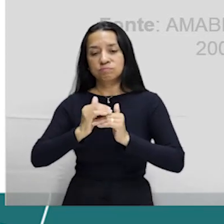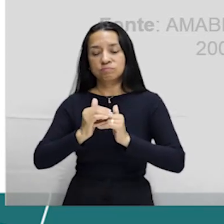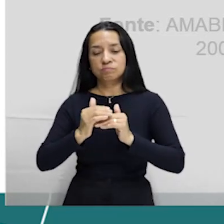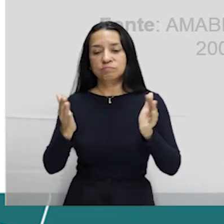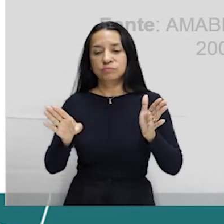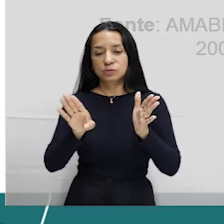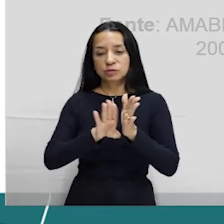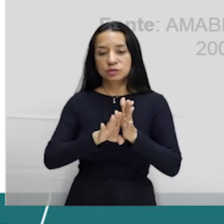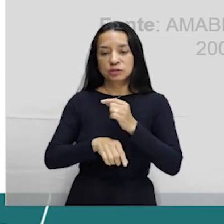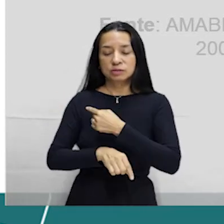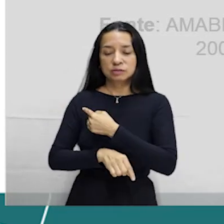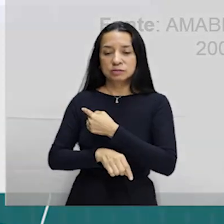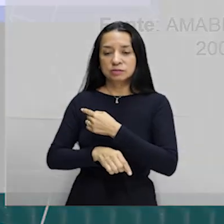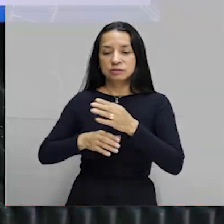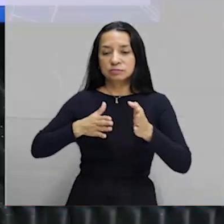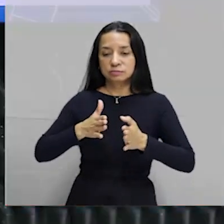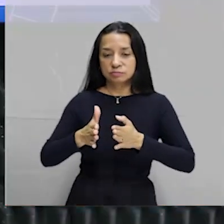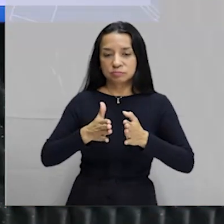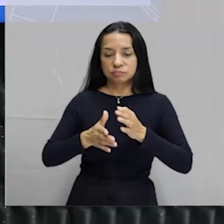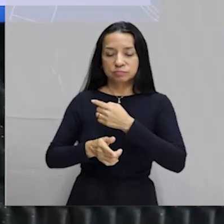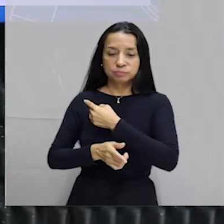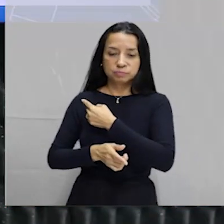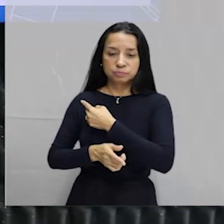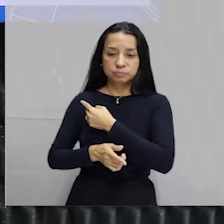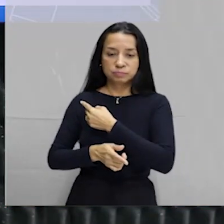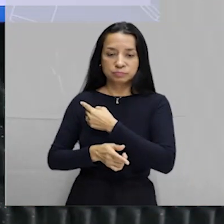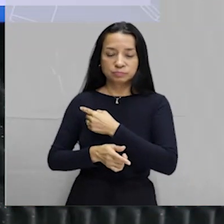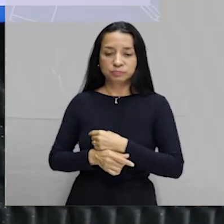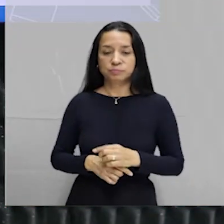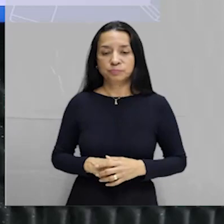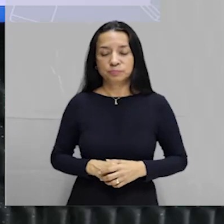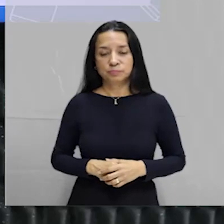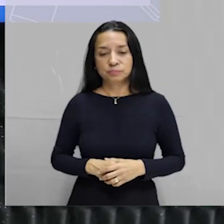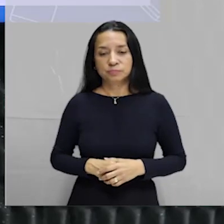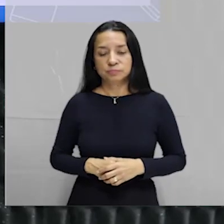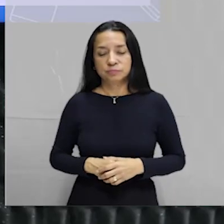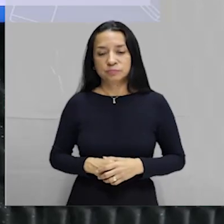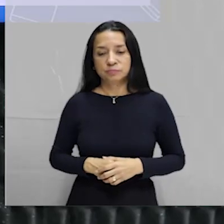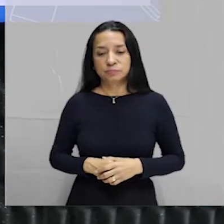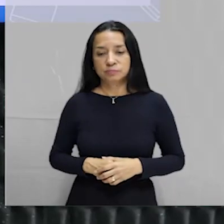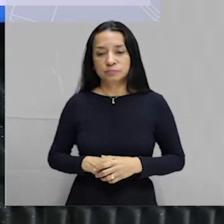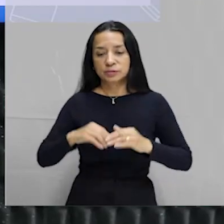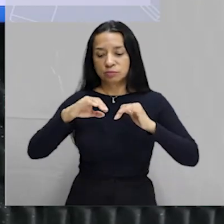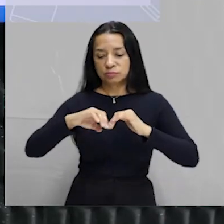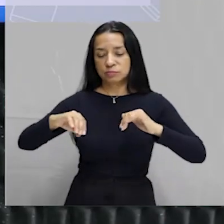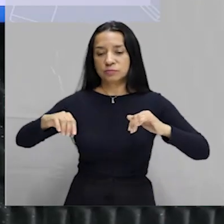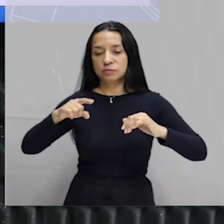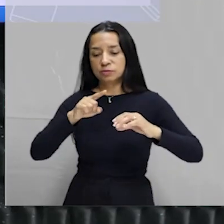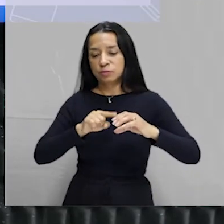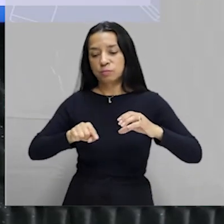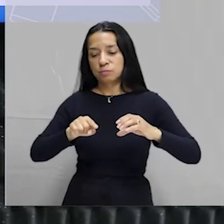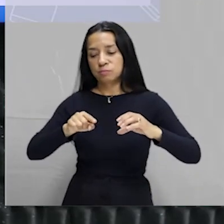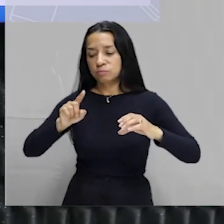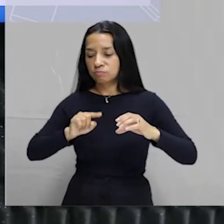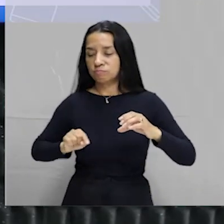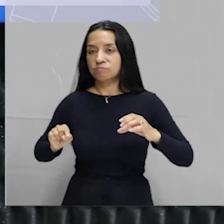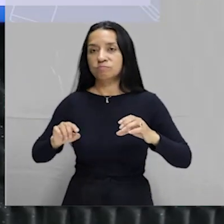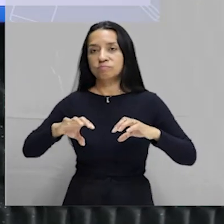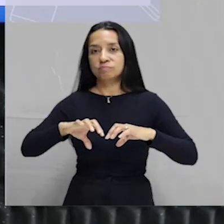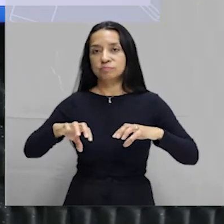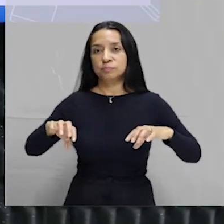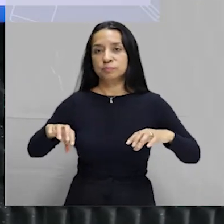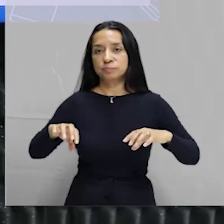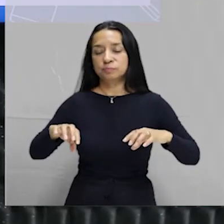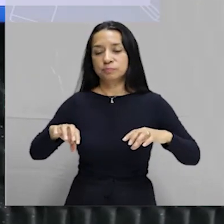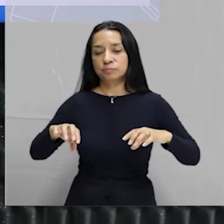quando ela chegar nesse estágio mais avançado, que nós chamamos de embrioblasto, ele vai se dividir em dois. Então,